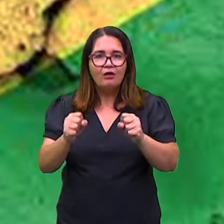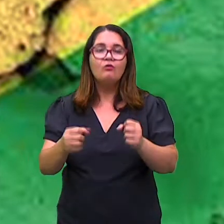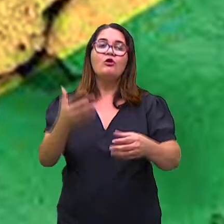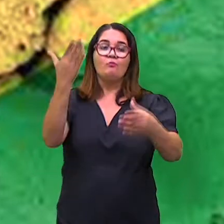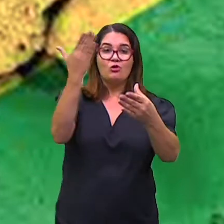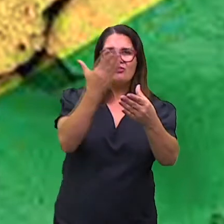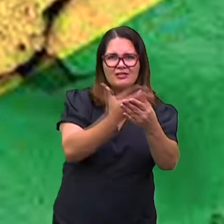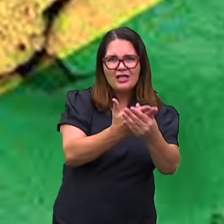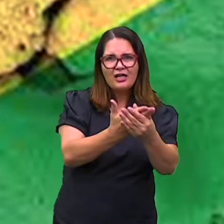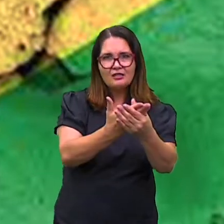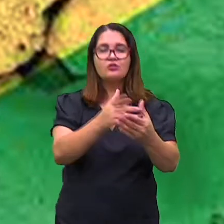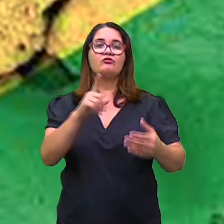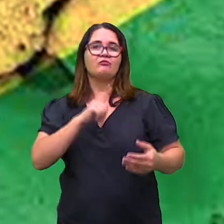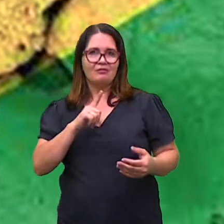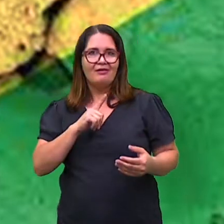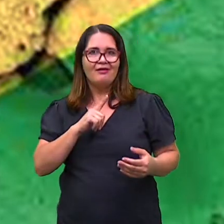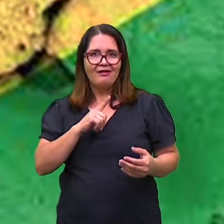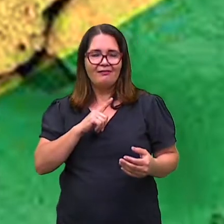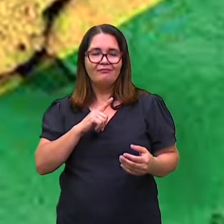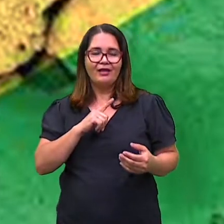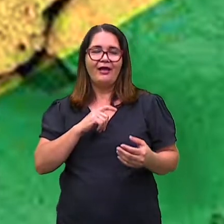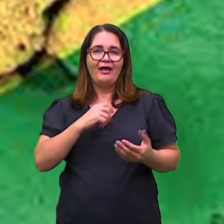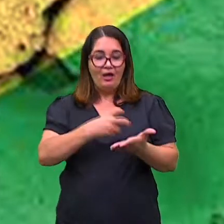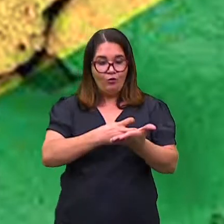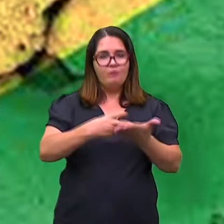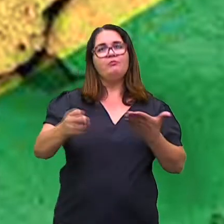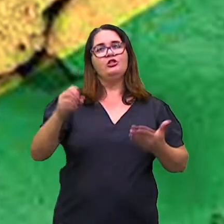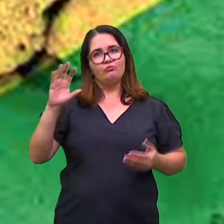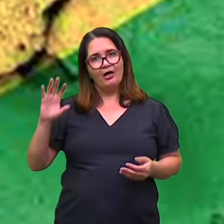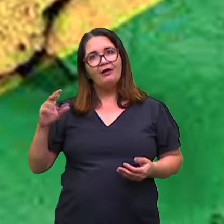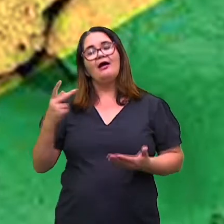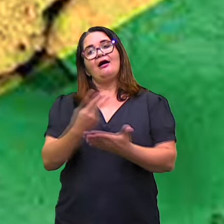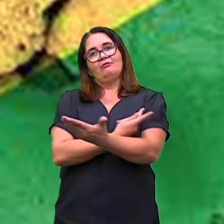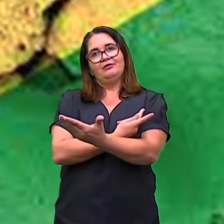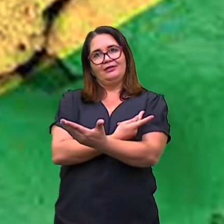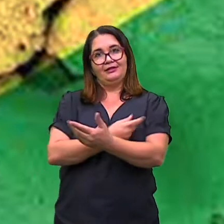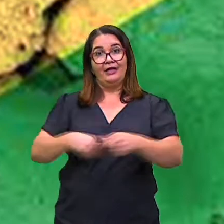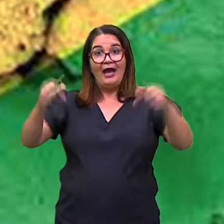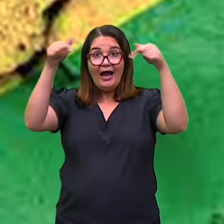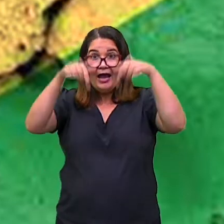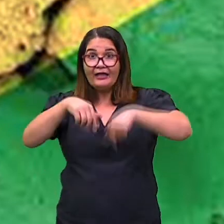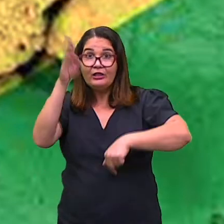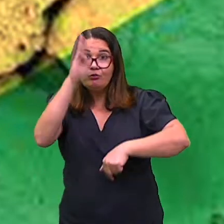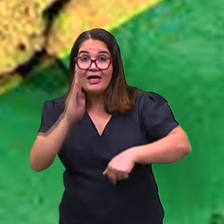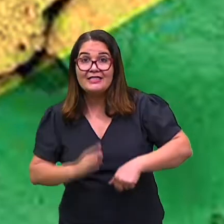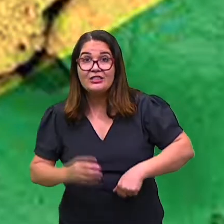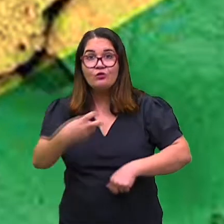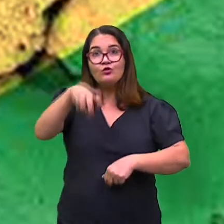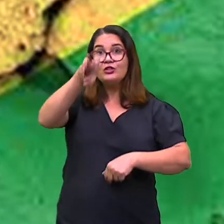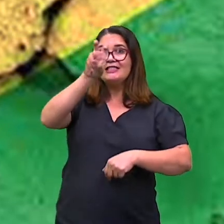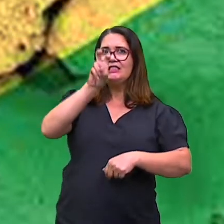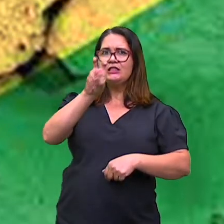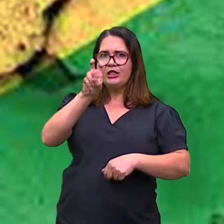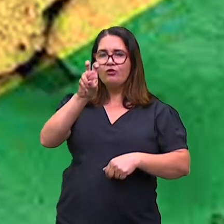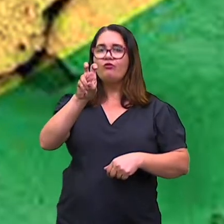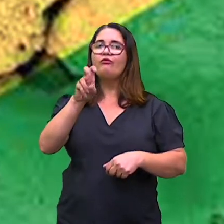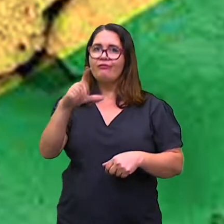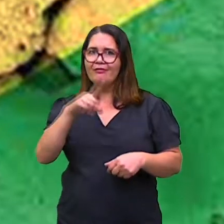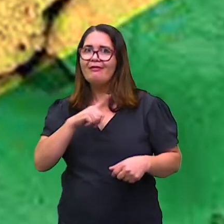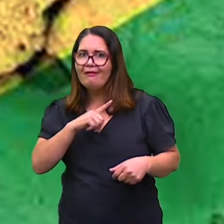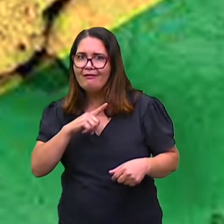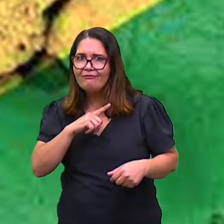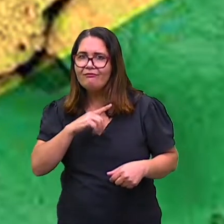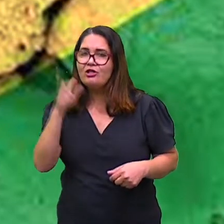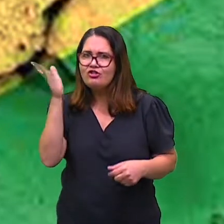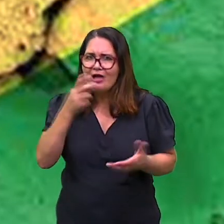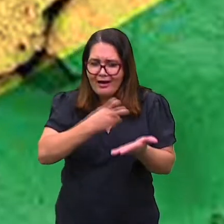impeachment foram abertos contra presidentes da República. O primeiro foi contra Getúlio Vargas, que foi